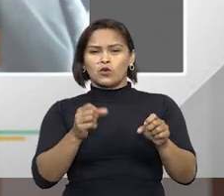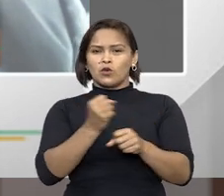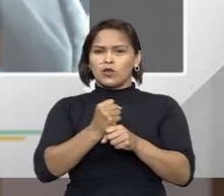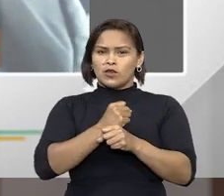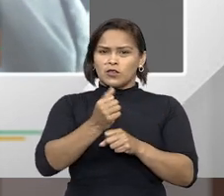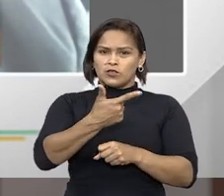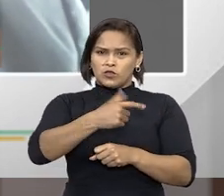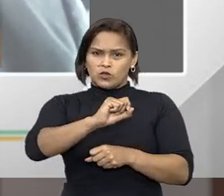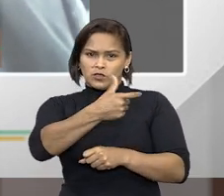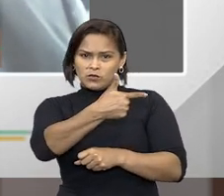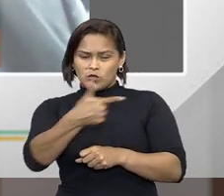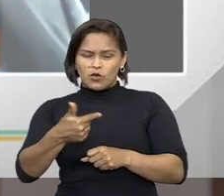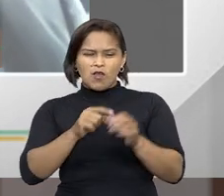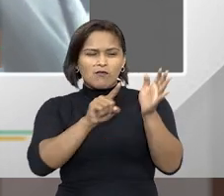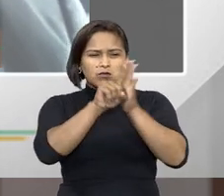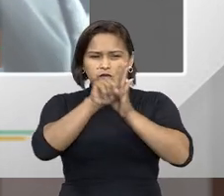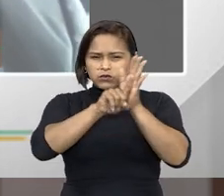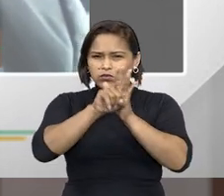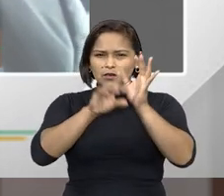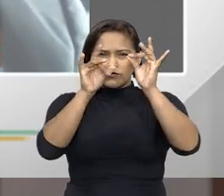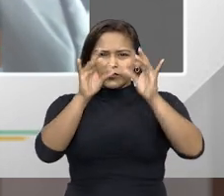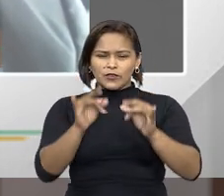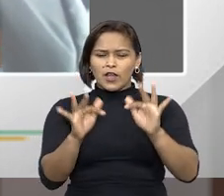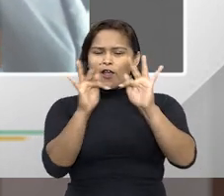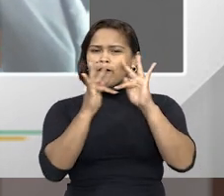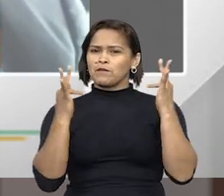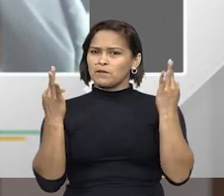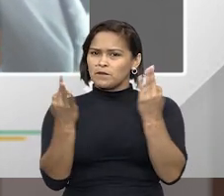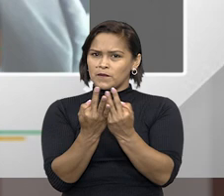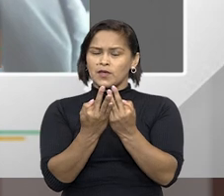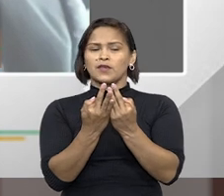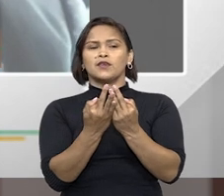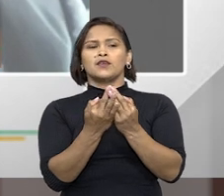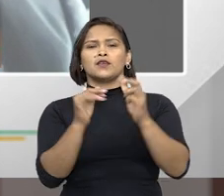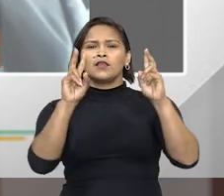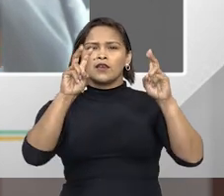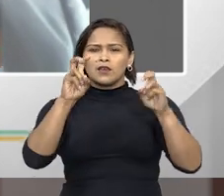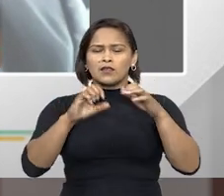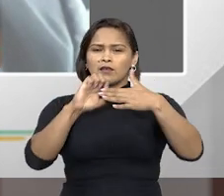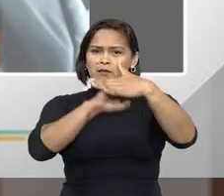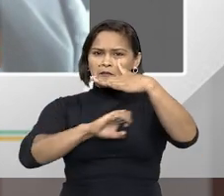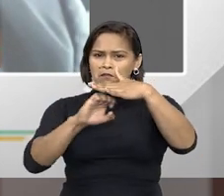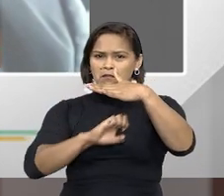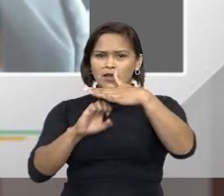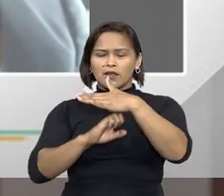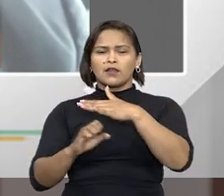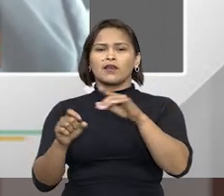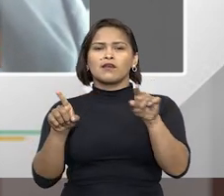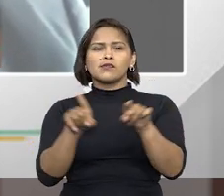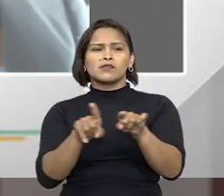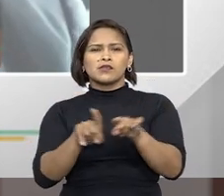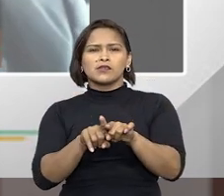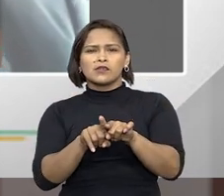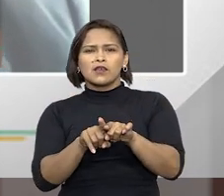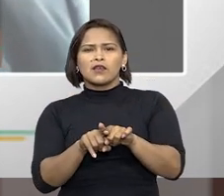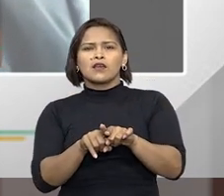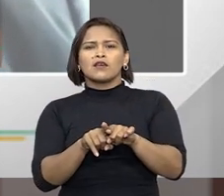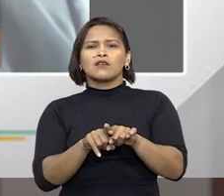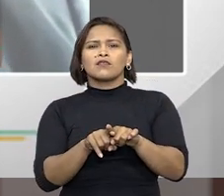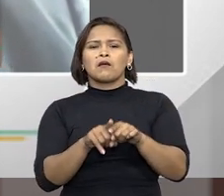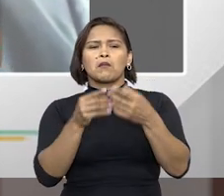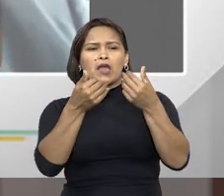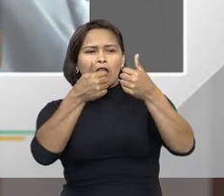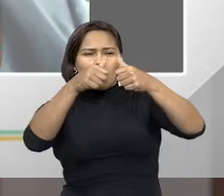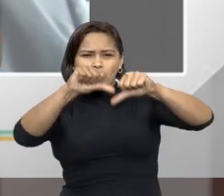né? Questões de família, questões empresariais, questões de falência, enfim,